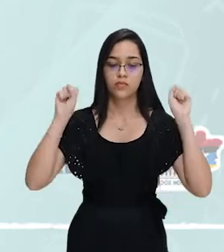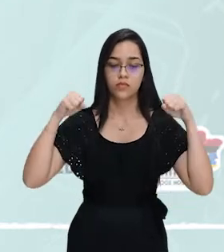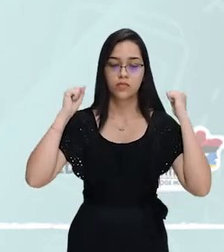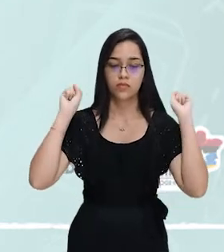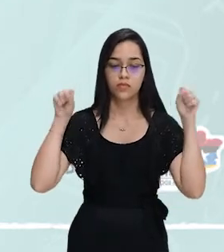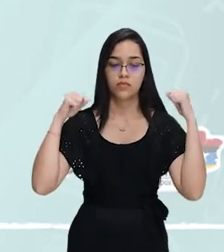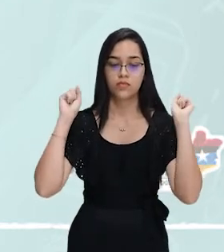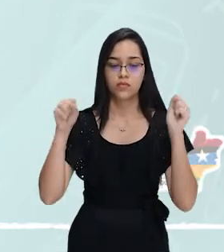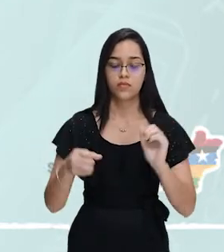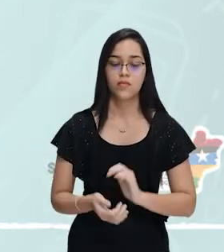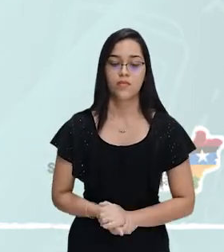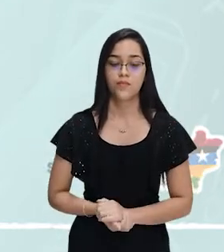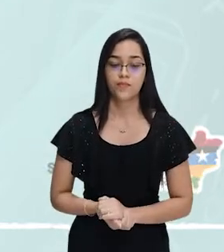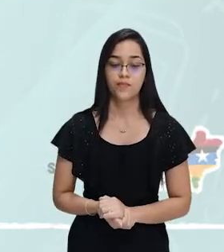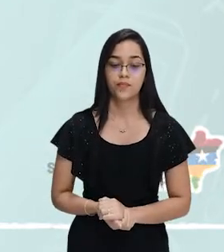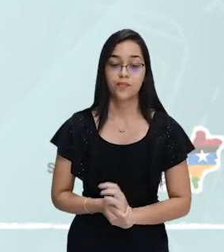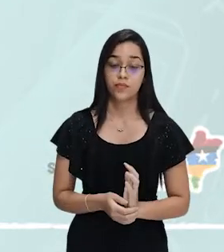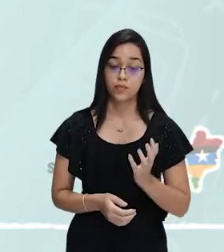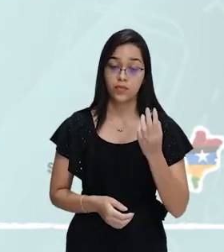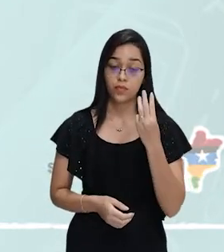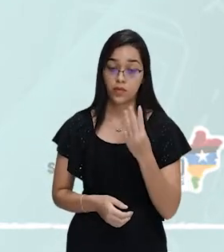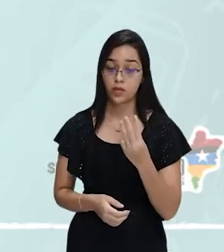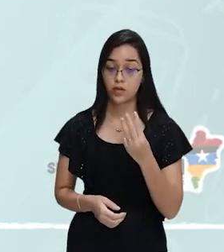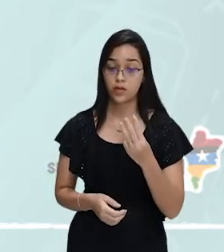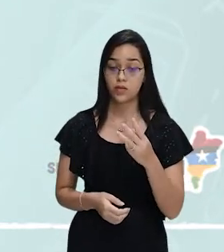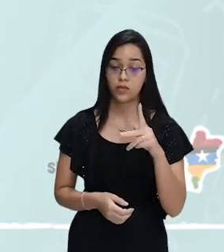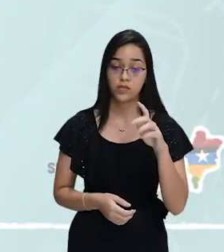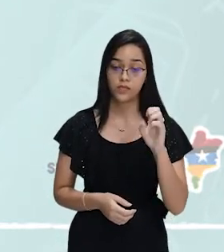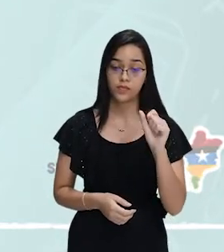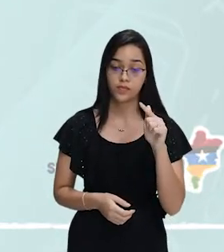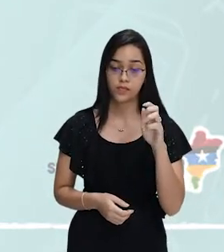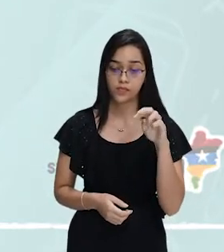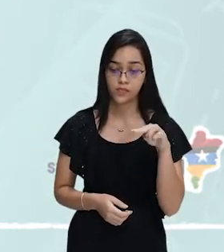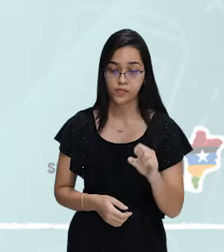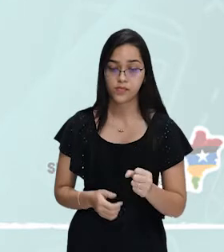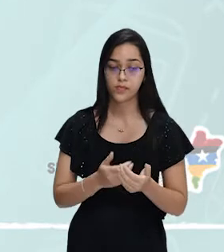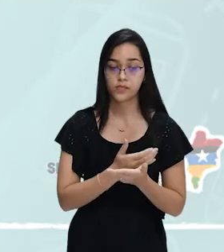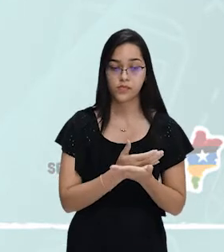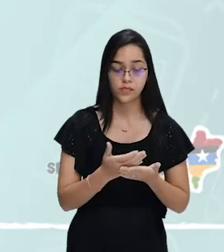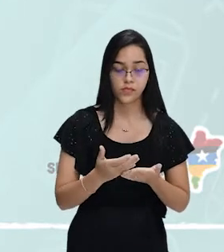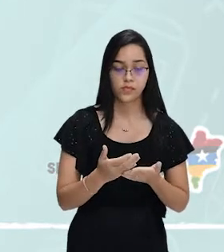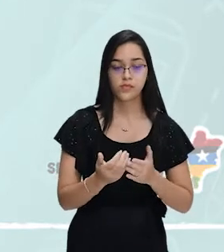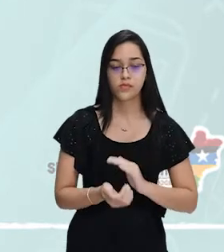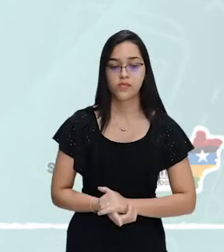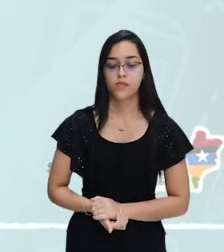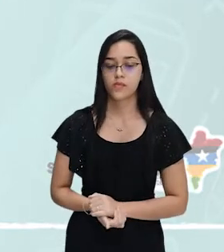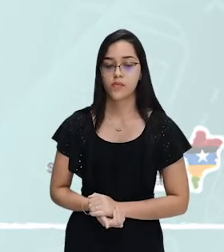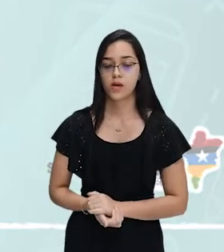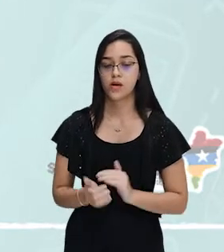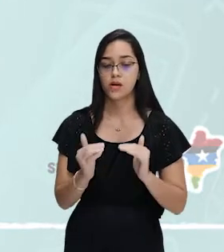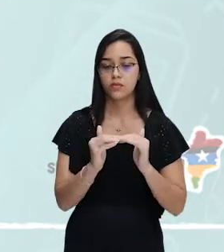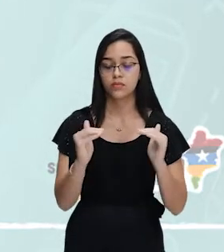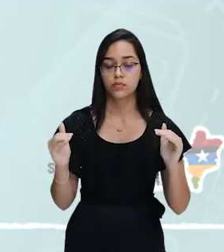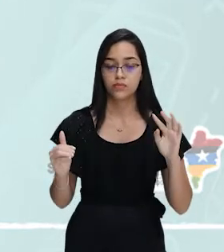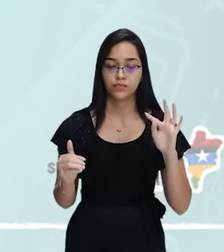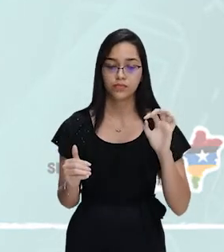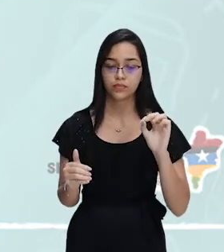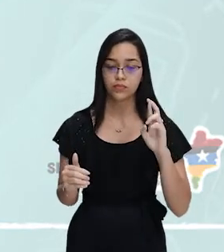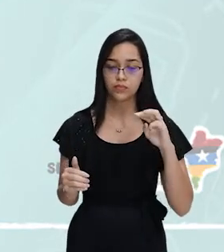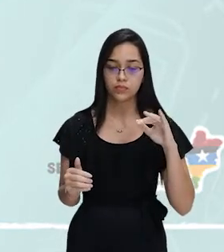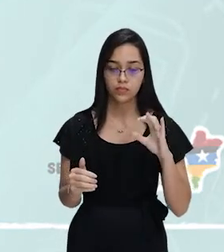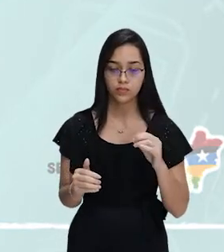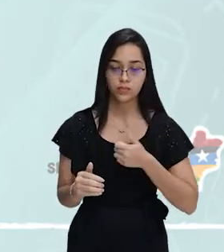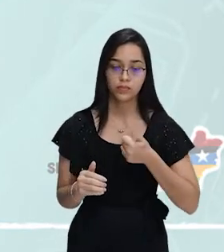balanceadas e atividades físicas. Realizaram 3 pesagens antes do início do torneio.